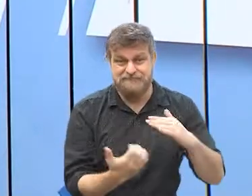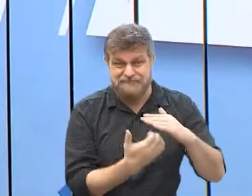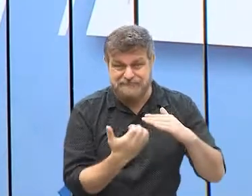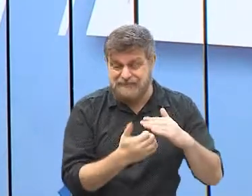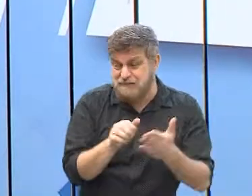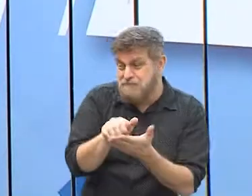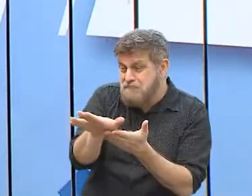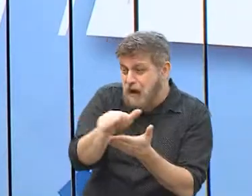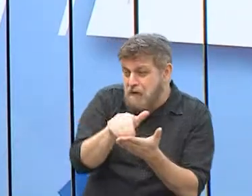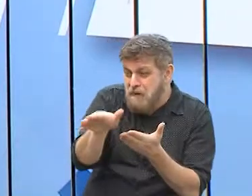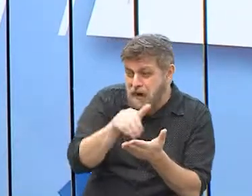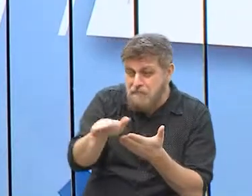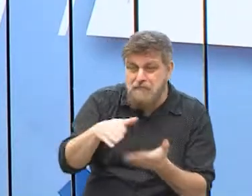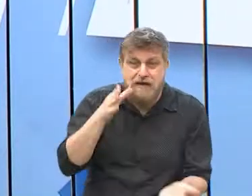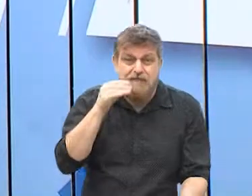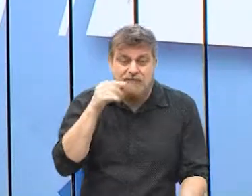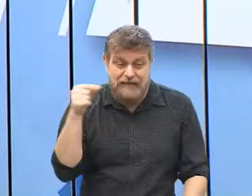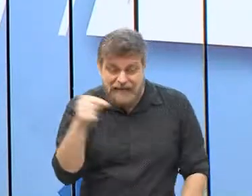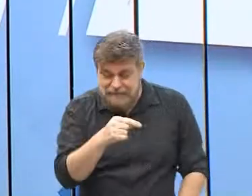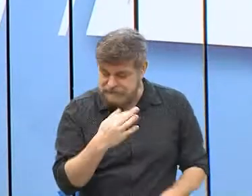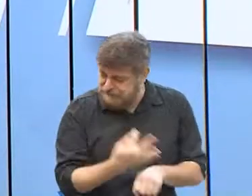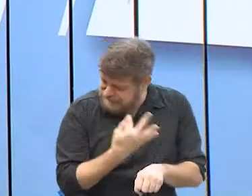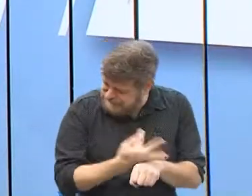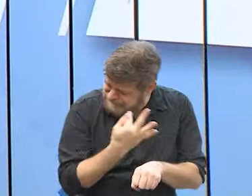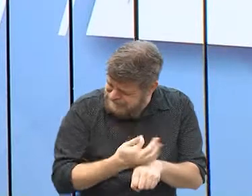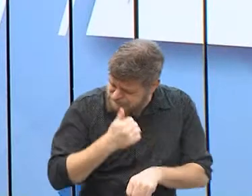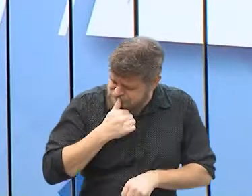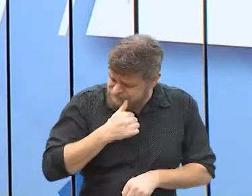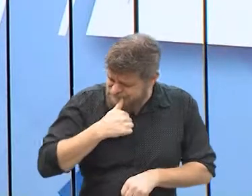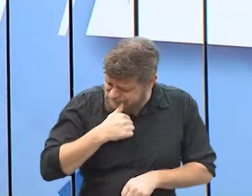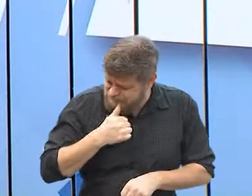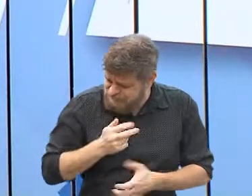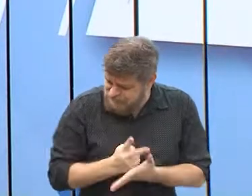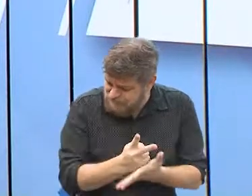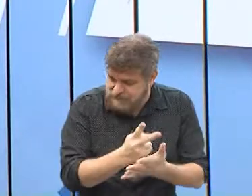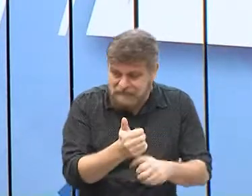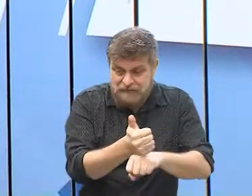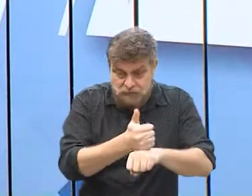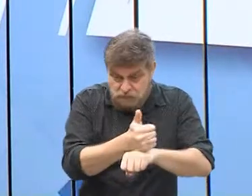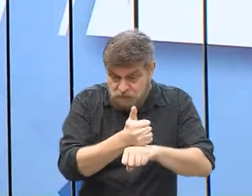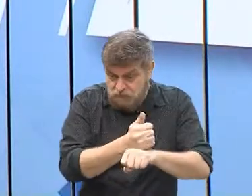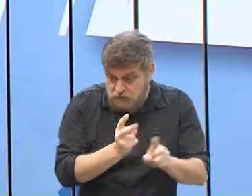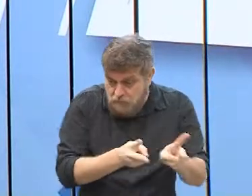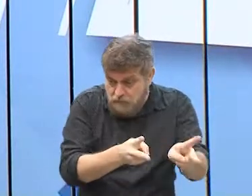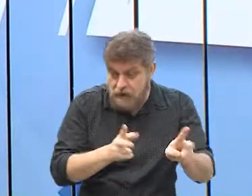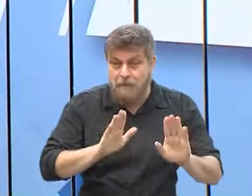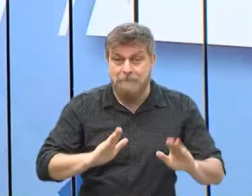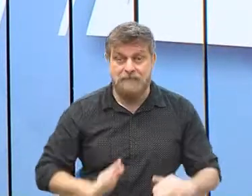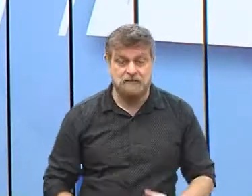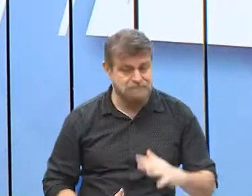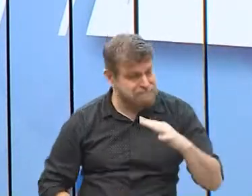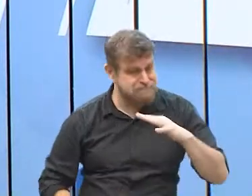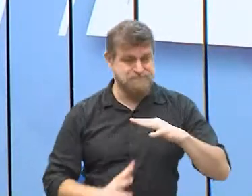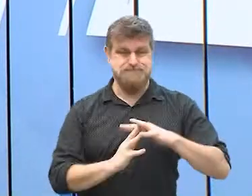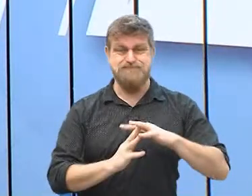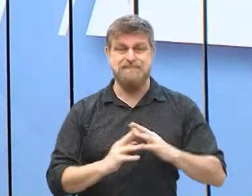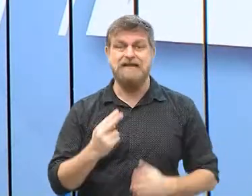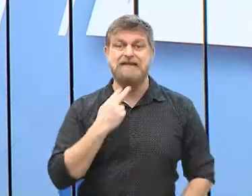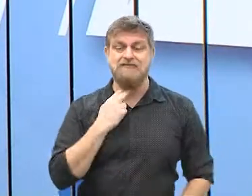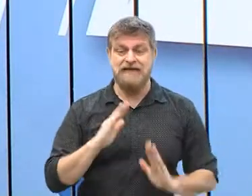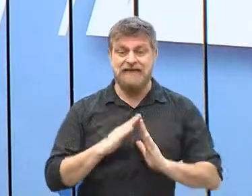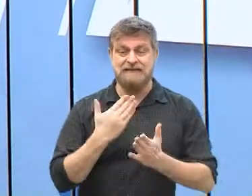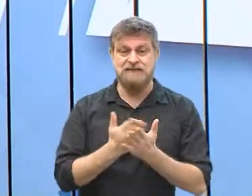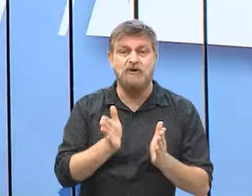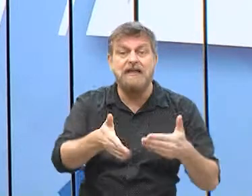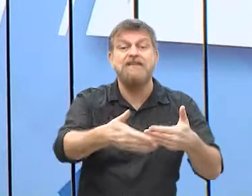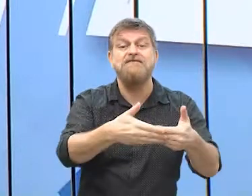piores coisas. Eles têm procurado evitar isso. Mas muitas talvez não aguentem, né? Não suportem. E se fechar, sabe